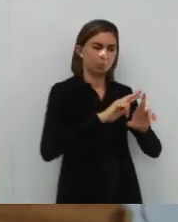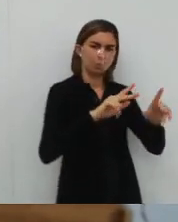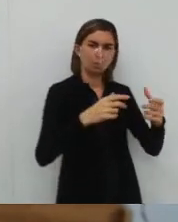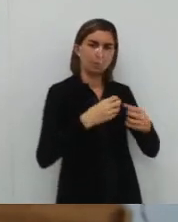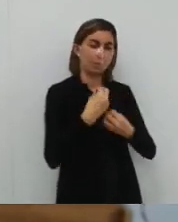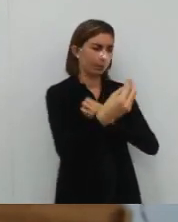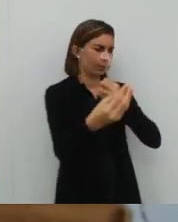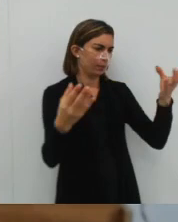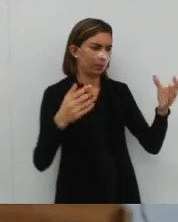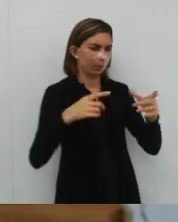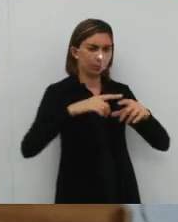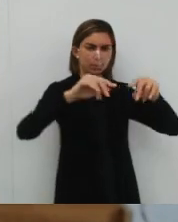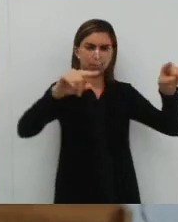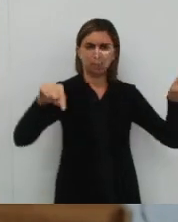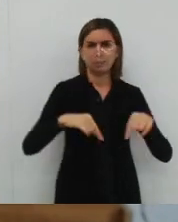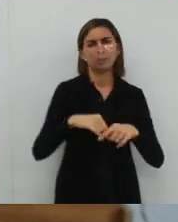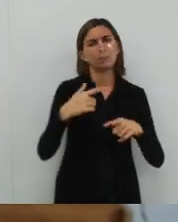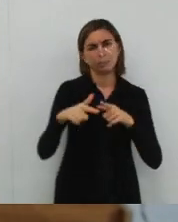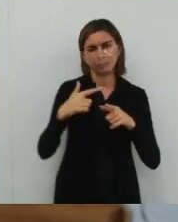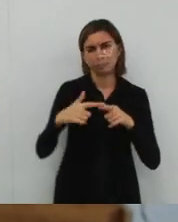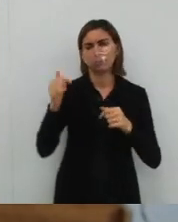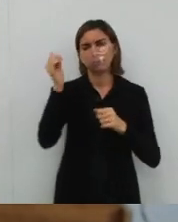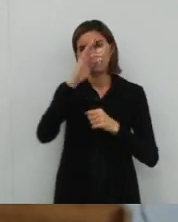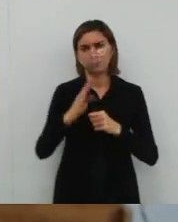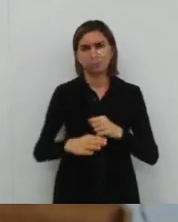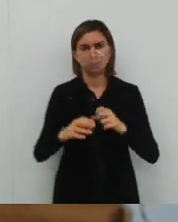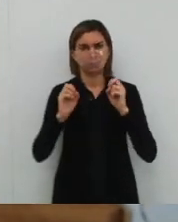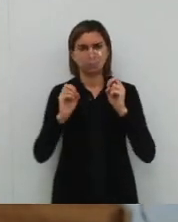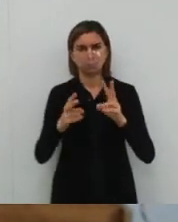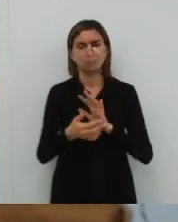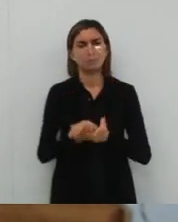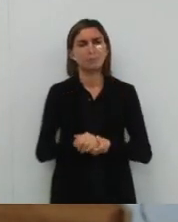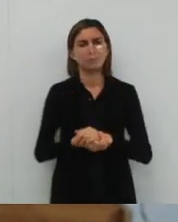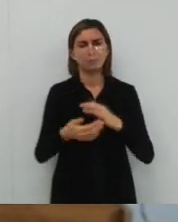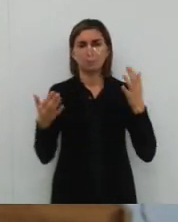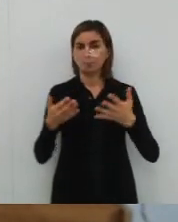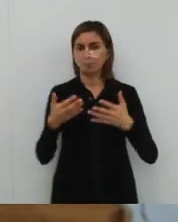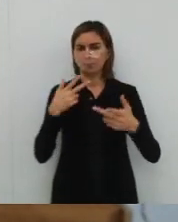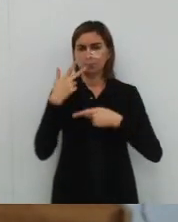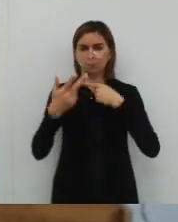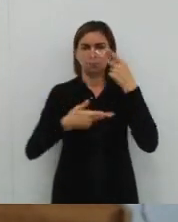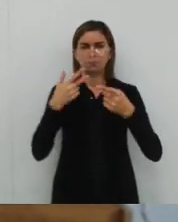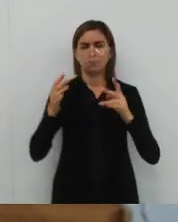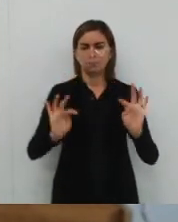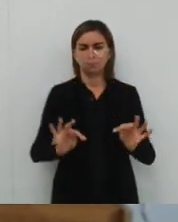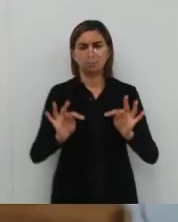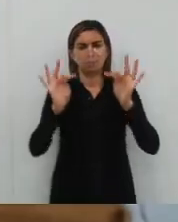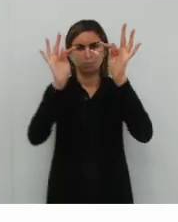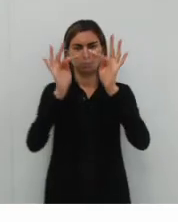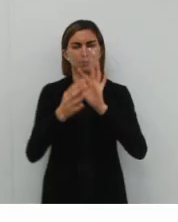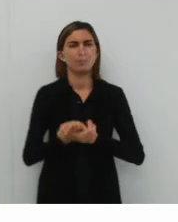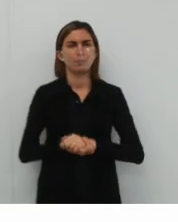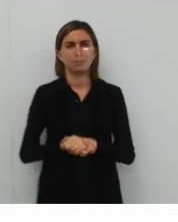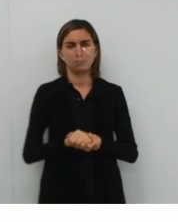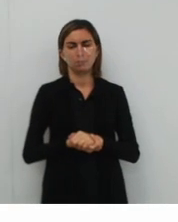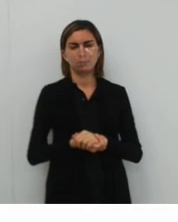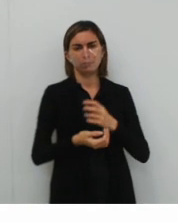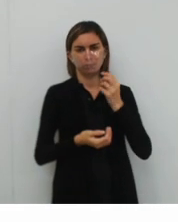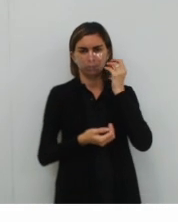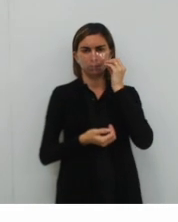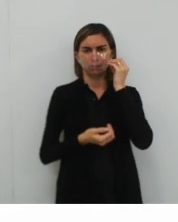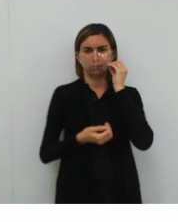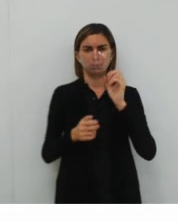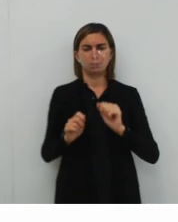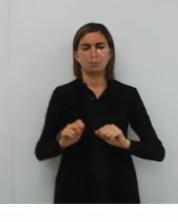de terra. Esse é um grande problema no Brasil. Ok? Agora vamos falar nas questões da tecnologia. Vai aí